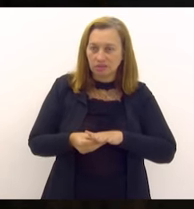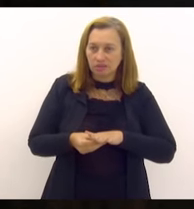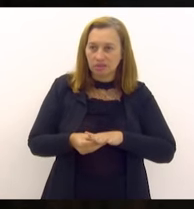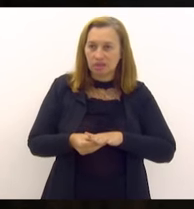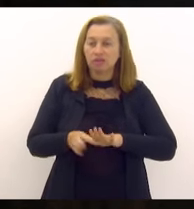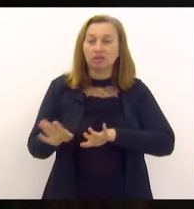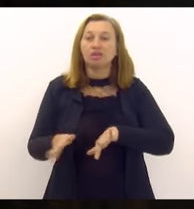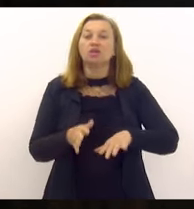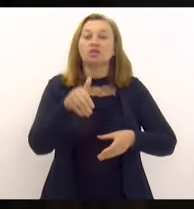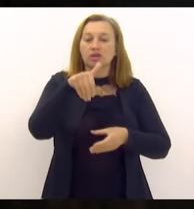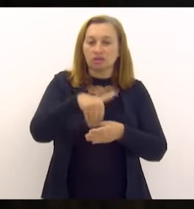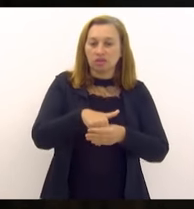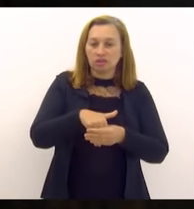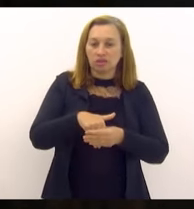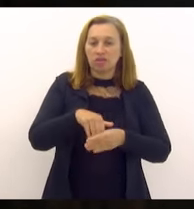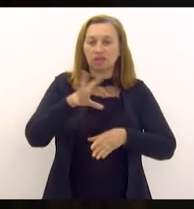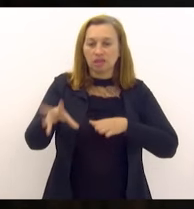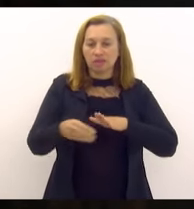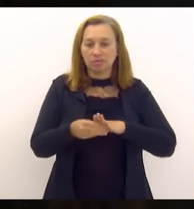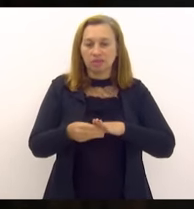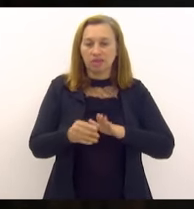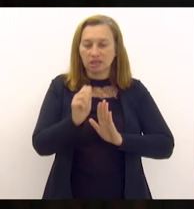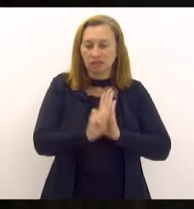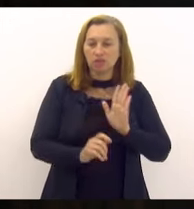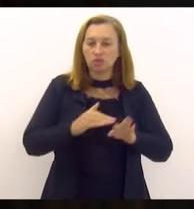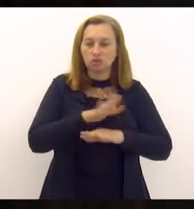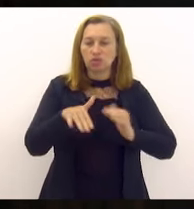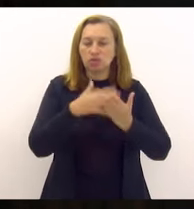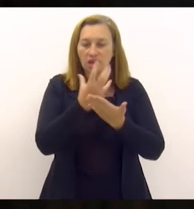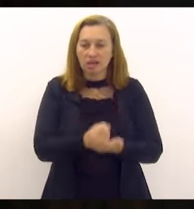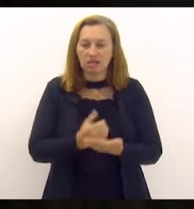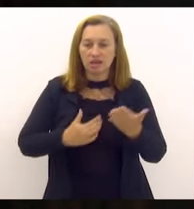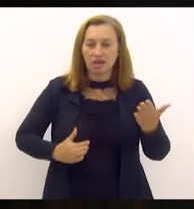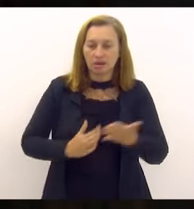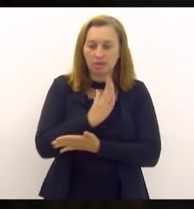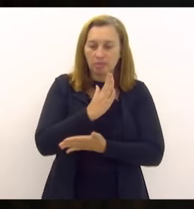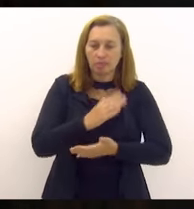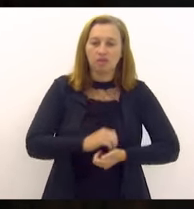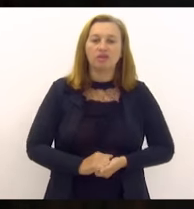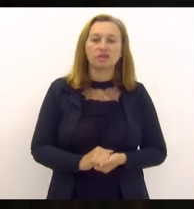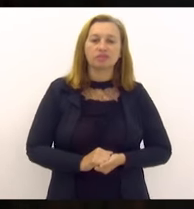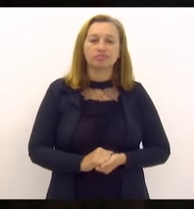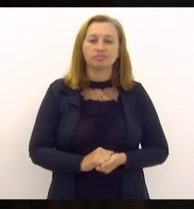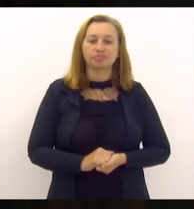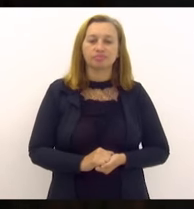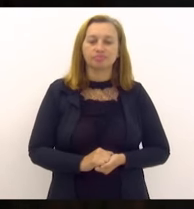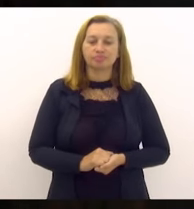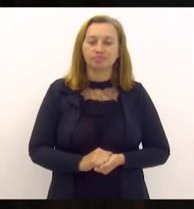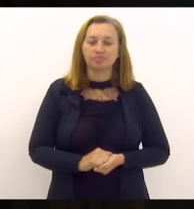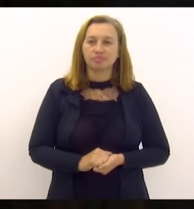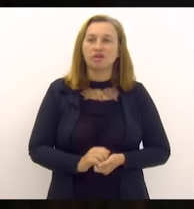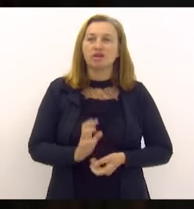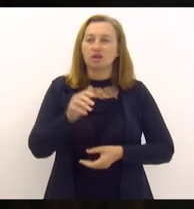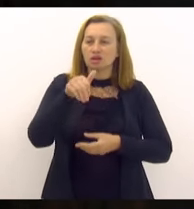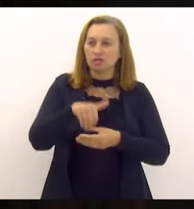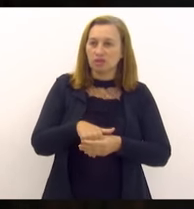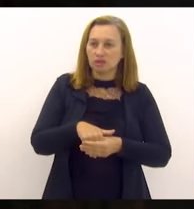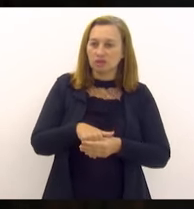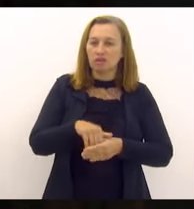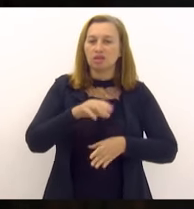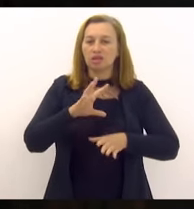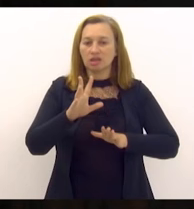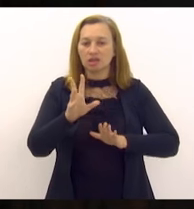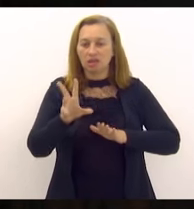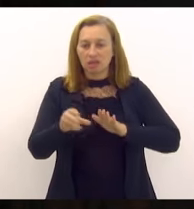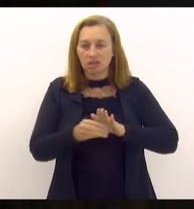Perdi. Em votação, a emenda de redação. Os senhores que aprovam, permaneçam como estão. Aprovado. Em votação, a redação